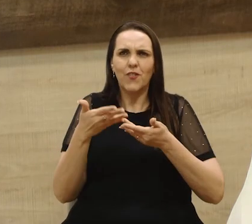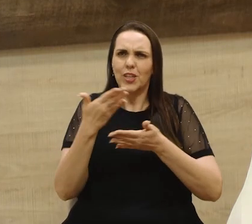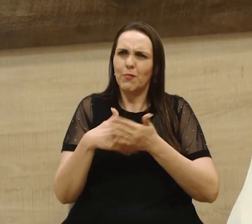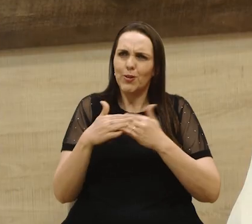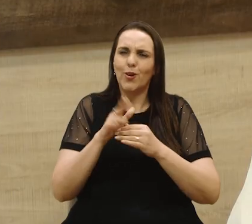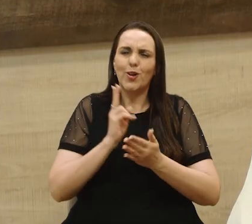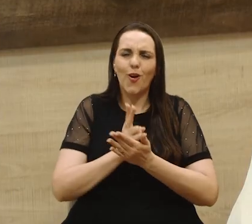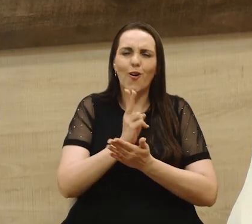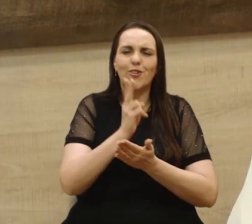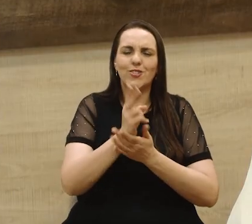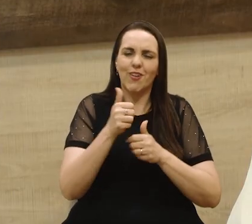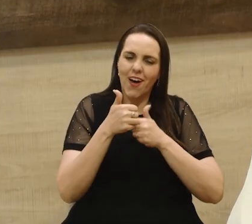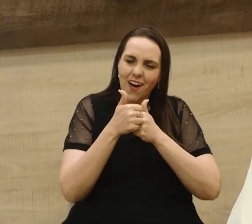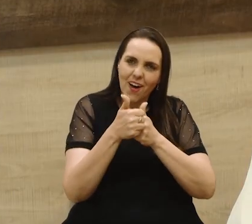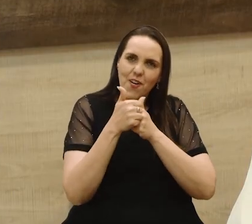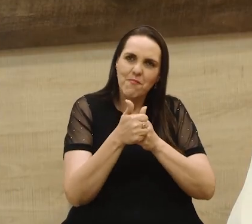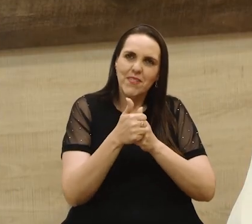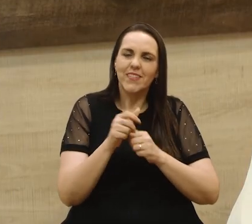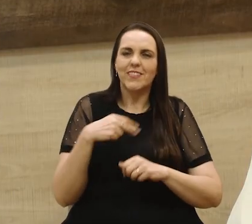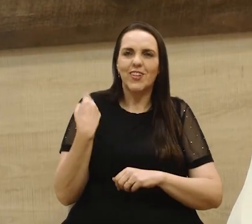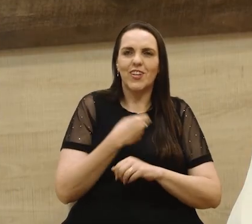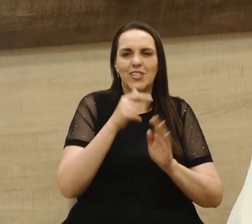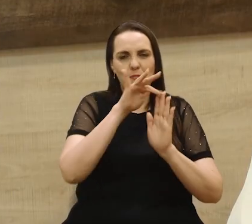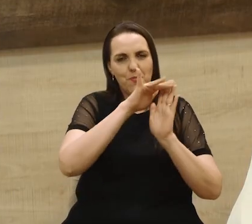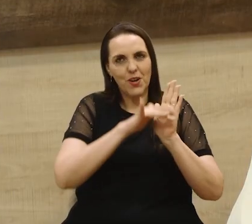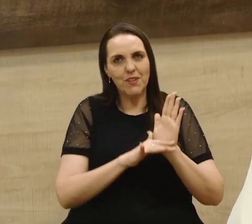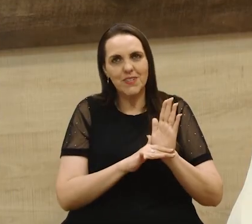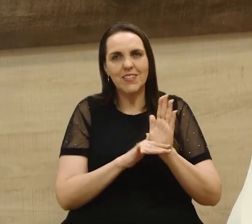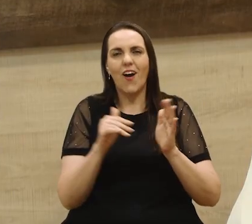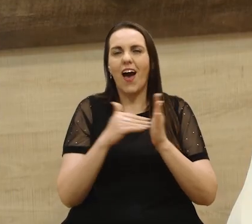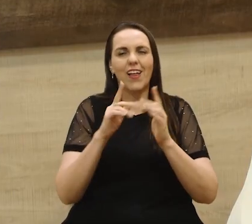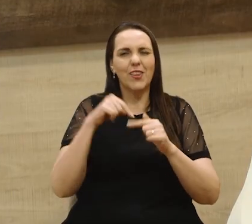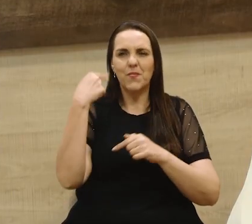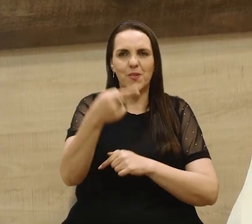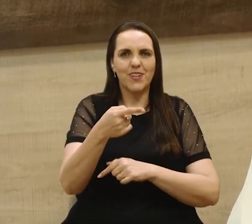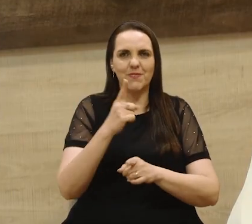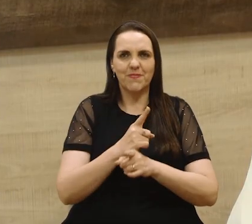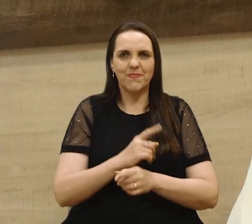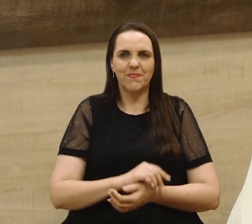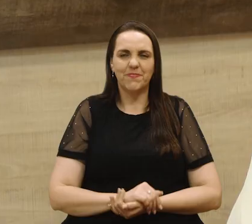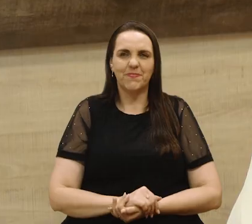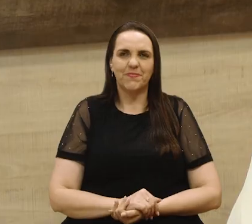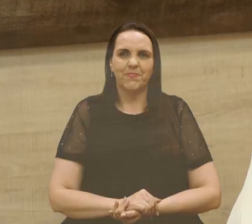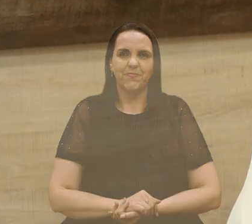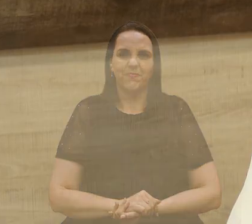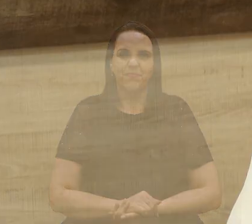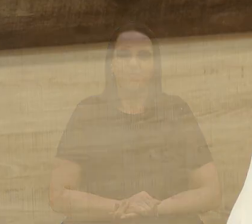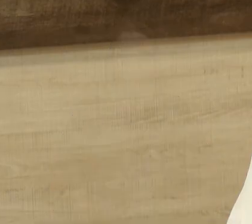convidamos a todos que continuem acompanhando a nossa programação. Até o nosso próximo encontro.